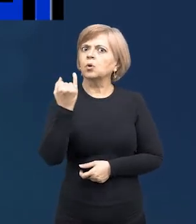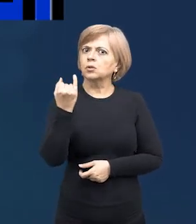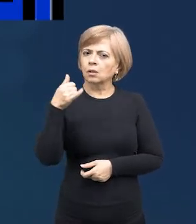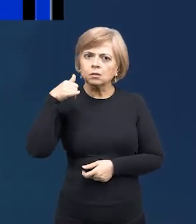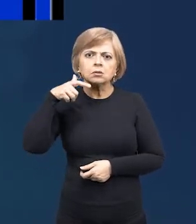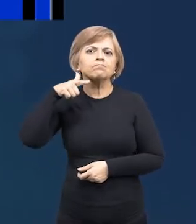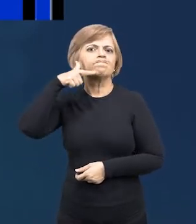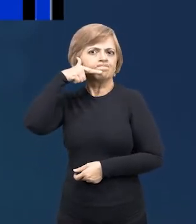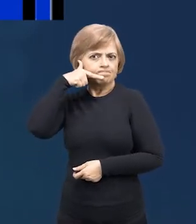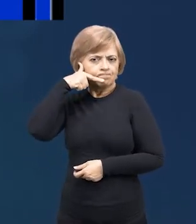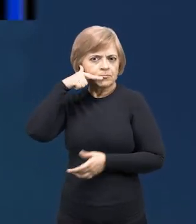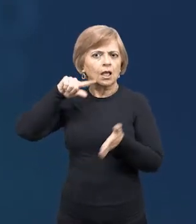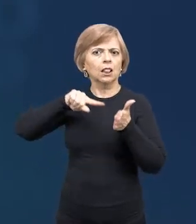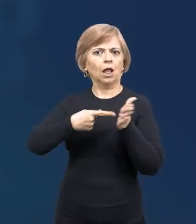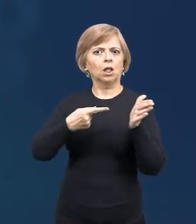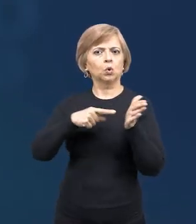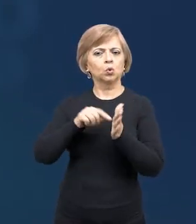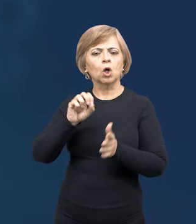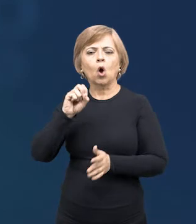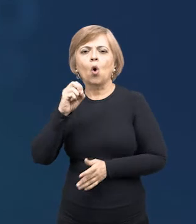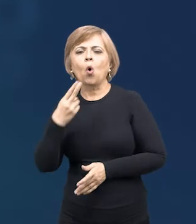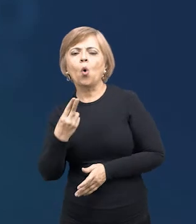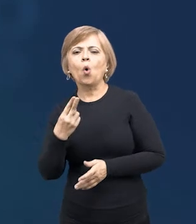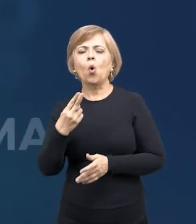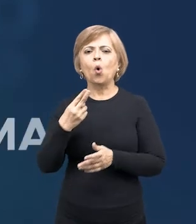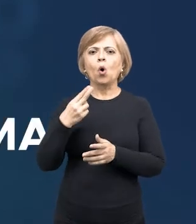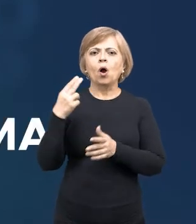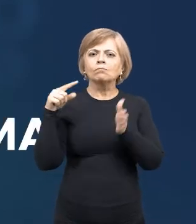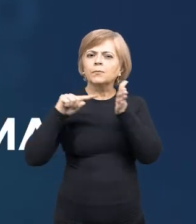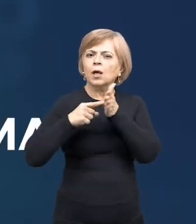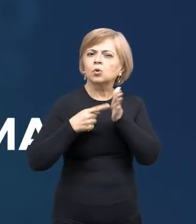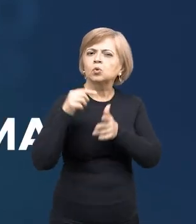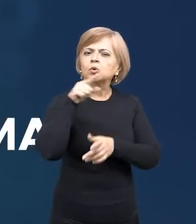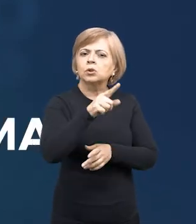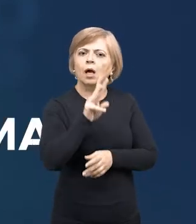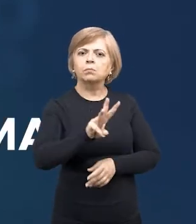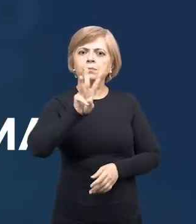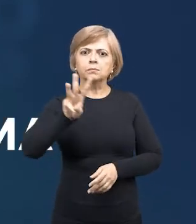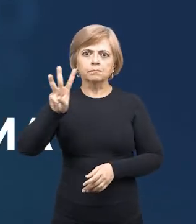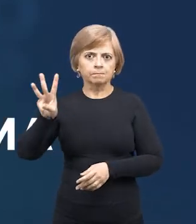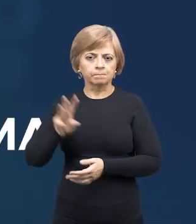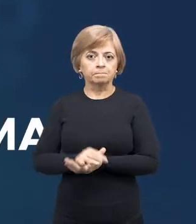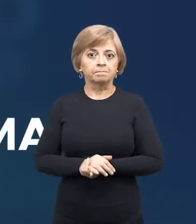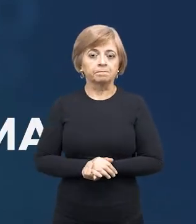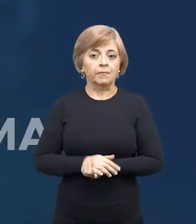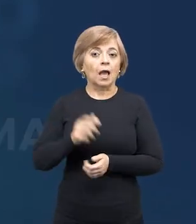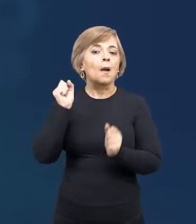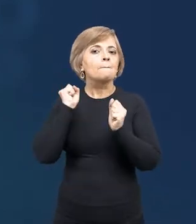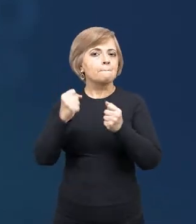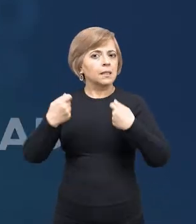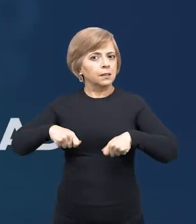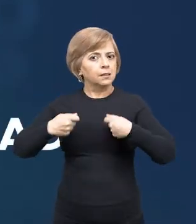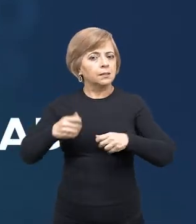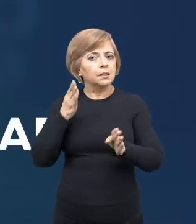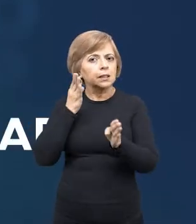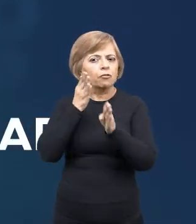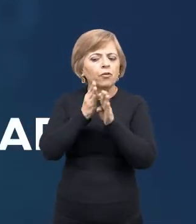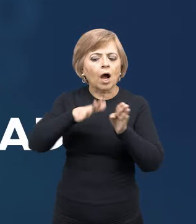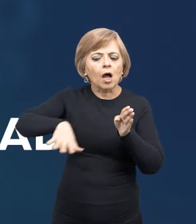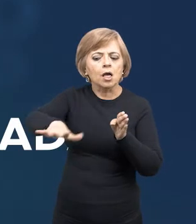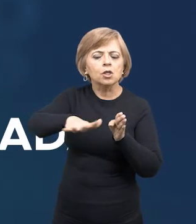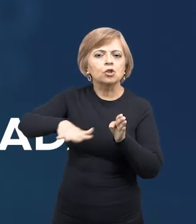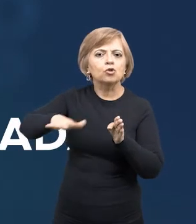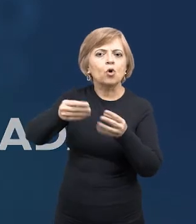que tragam essa situação ao Ministério Público, para que a gente possa ter uma real dimensão do problema e possa identificar as regiões mais prejudicadas,